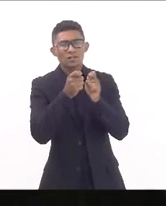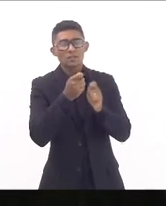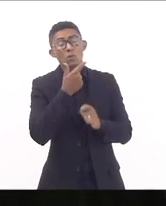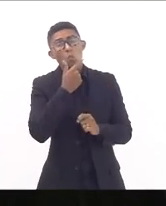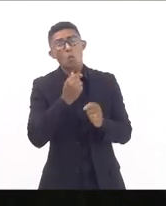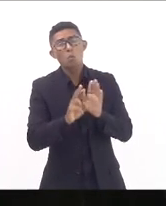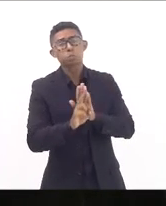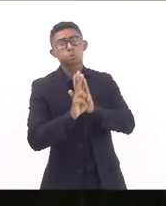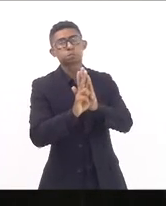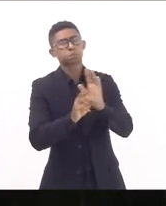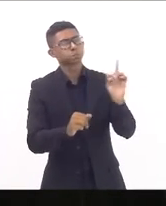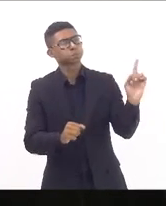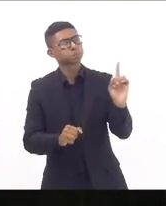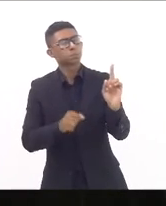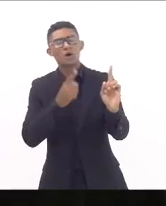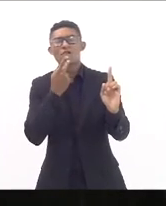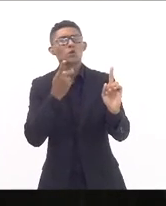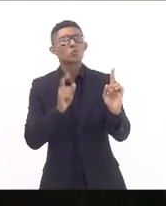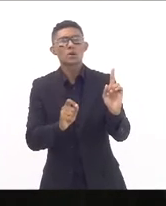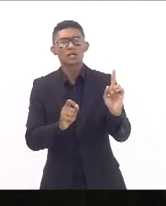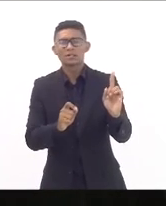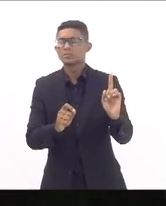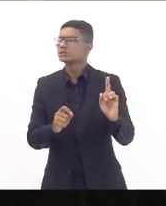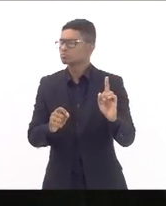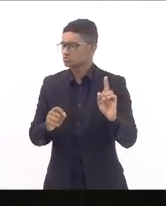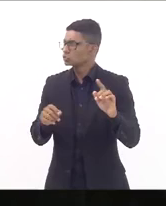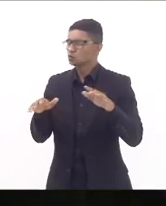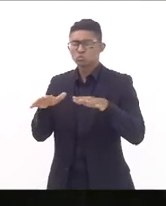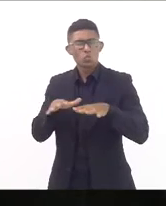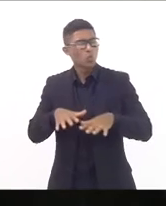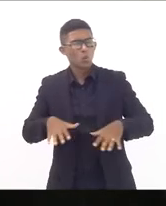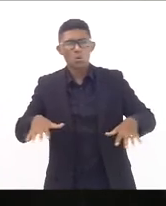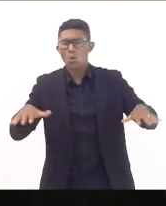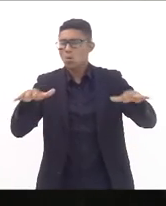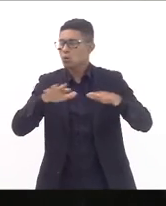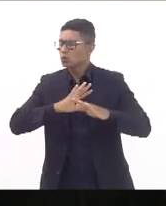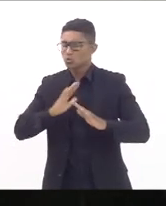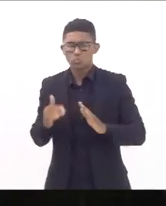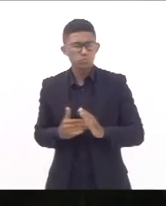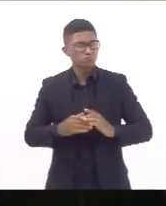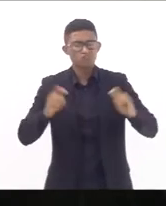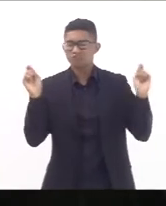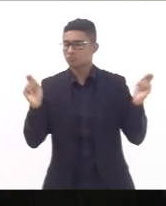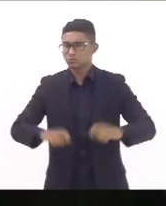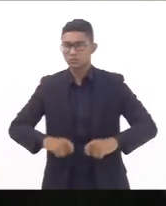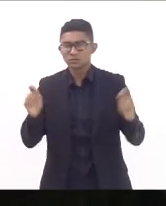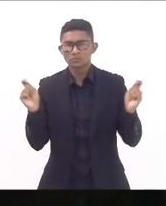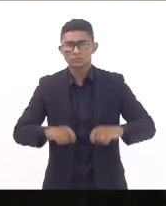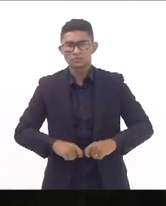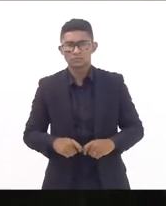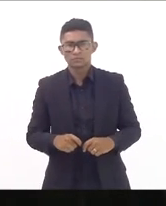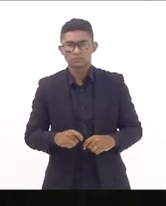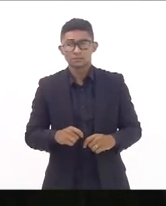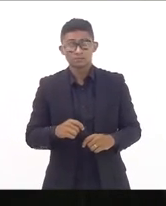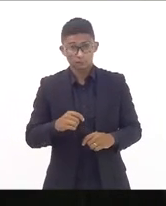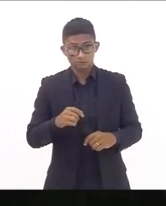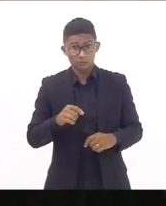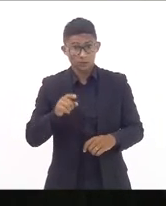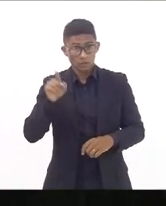que tudo é possível, tudo é possível. Já que ninguém ouve a